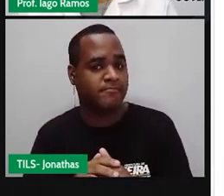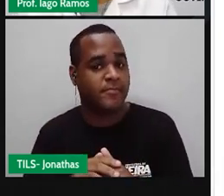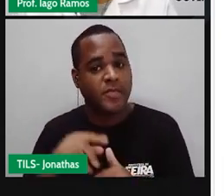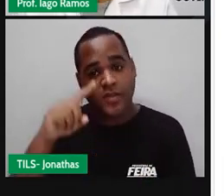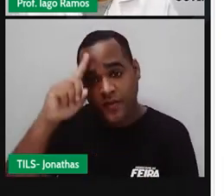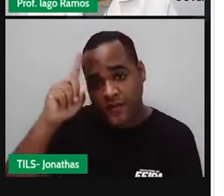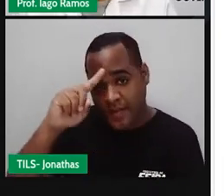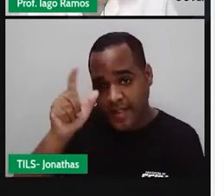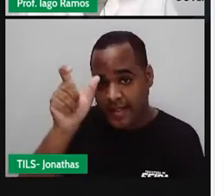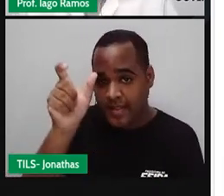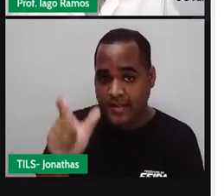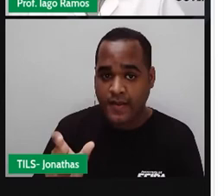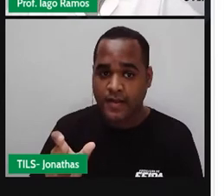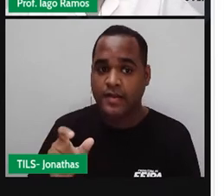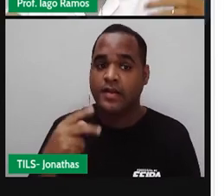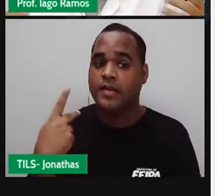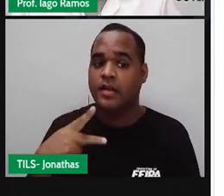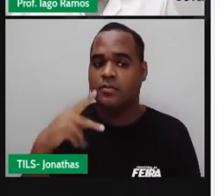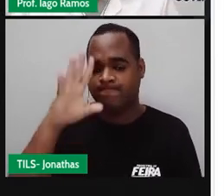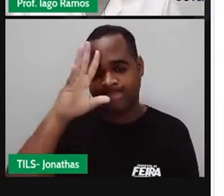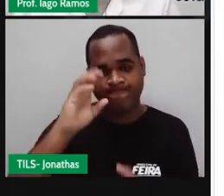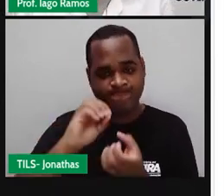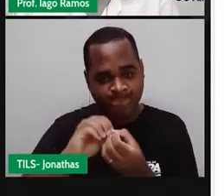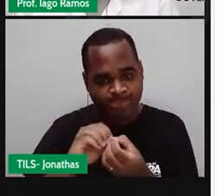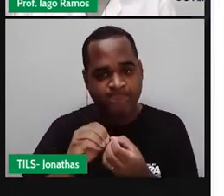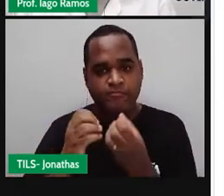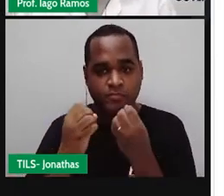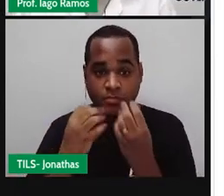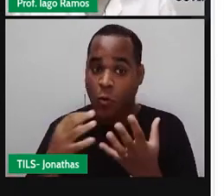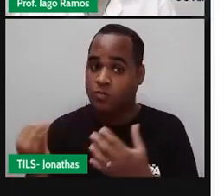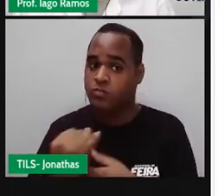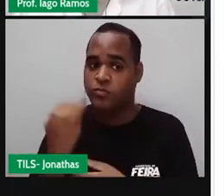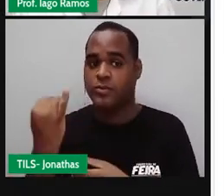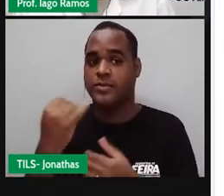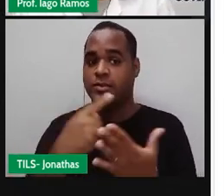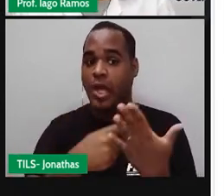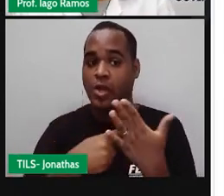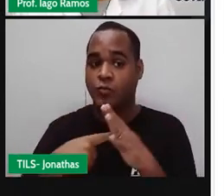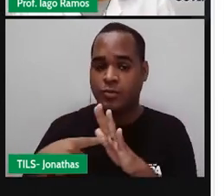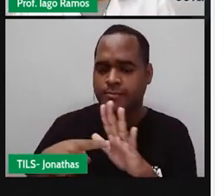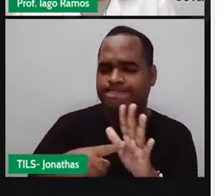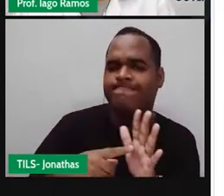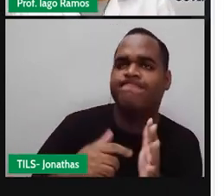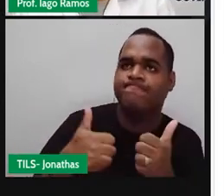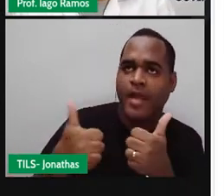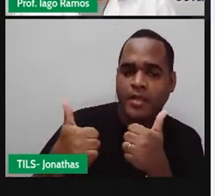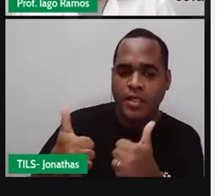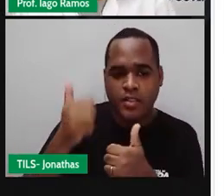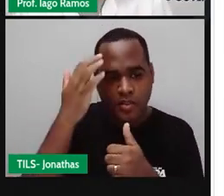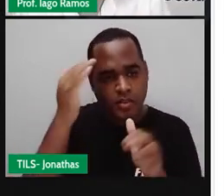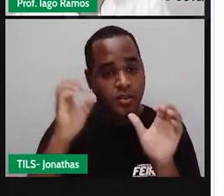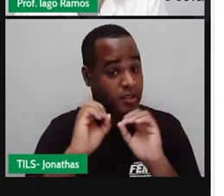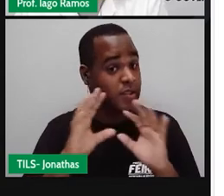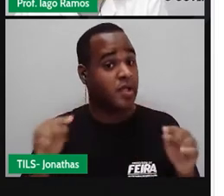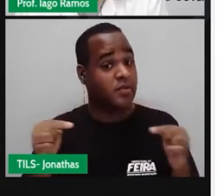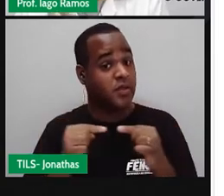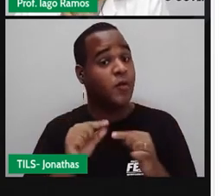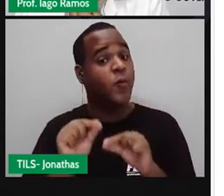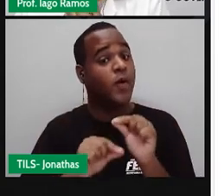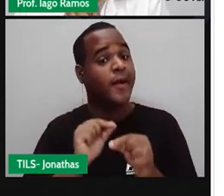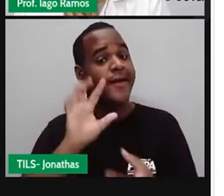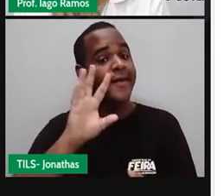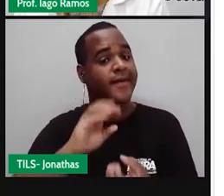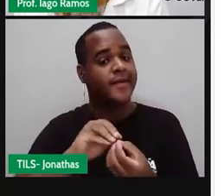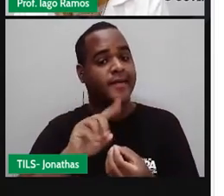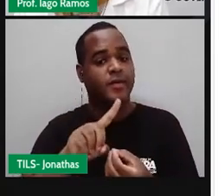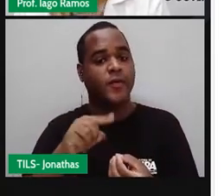inventada Tá mas que ela serve para gente compreender isso que a